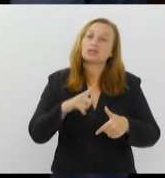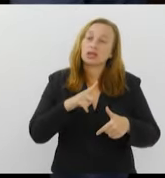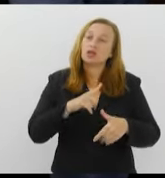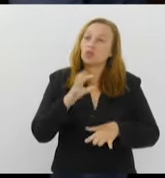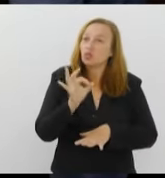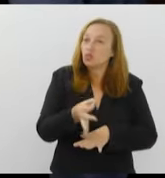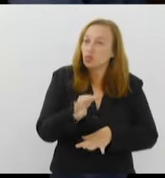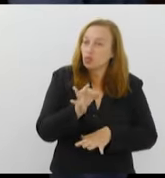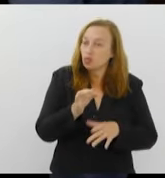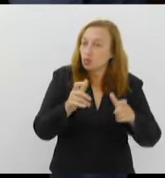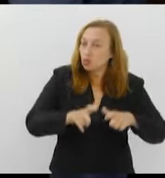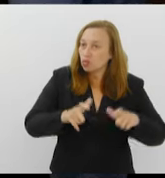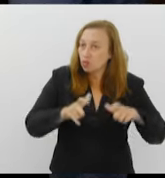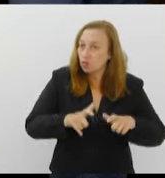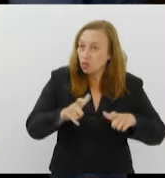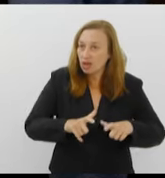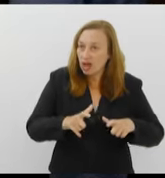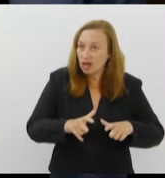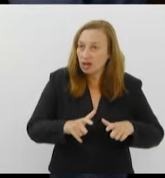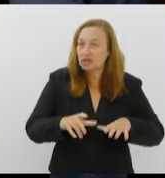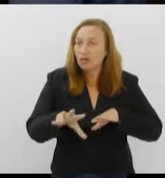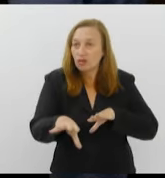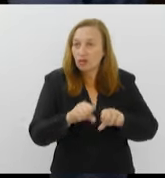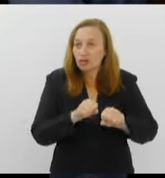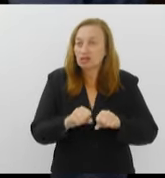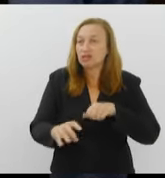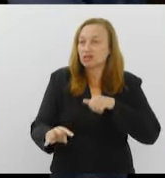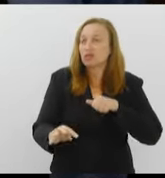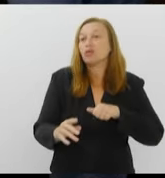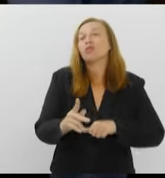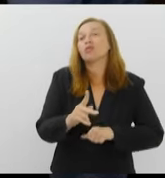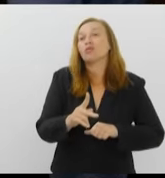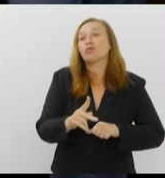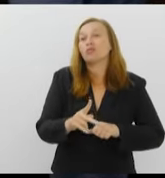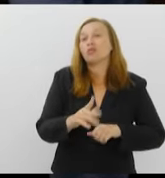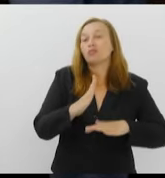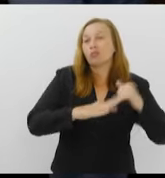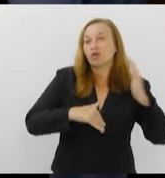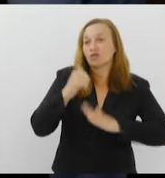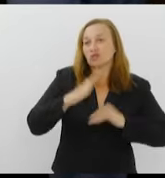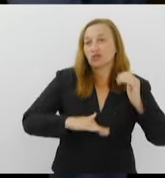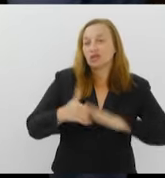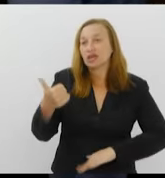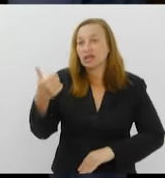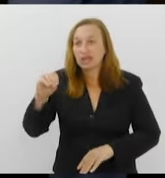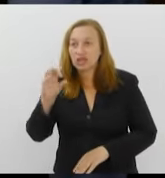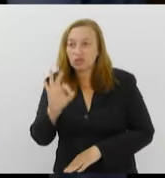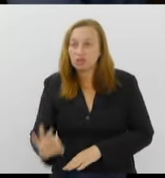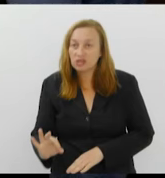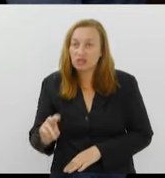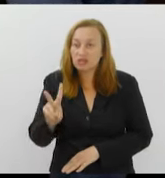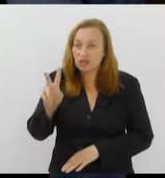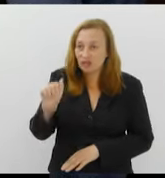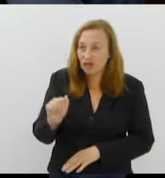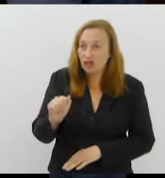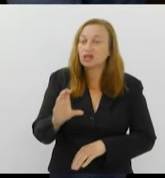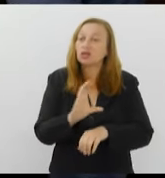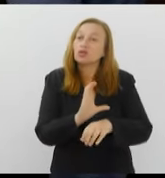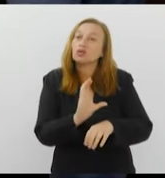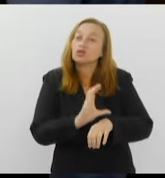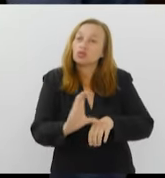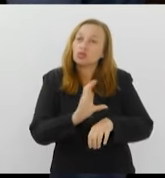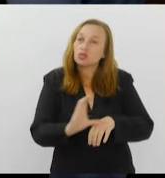sol através da qualificação profissional. O projeto garante 10% de vagas nos cursos